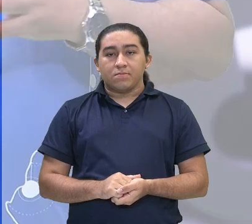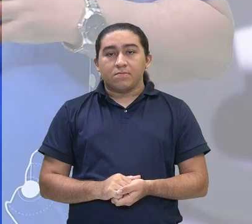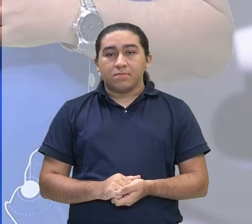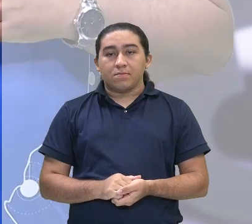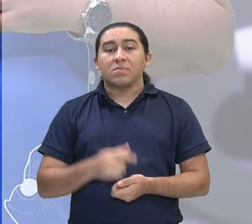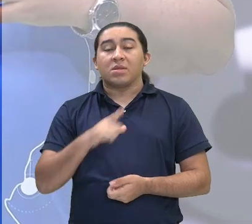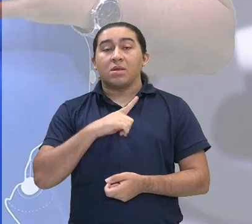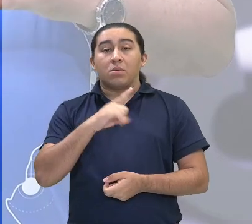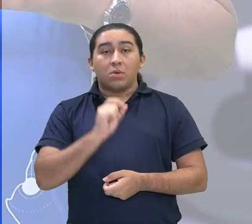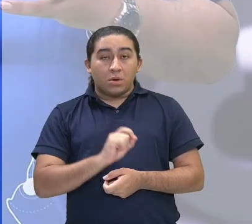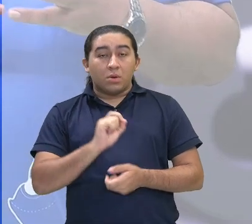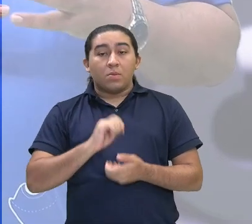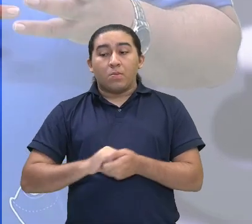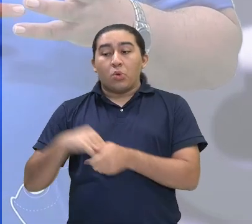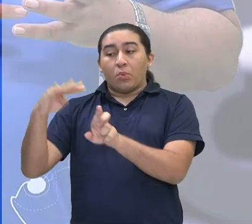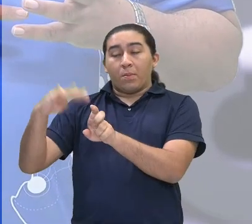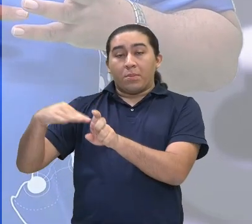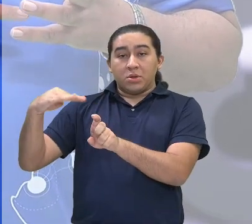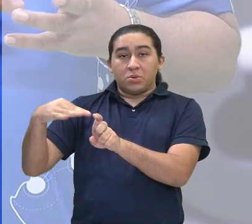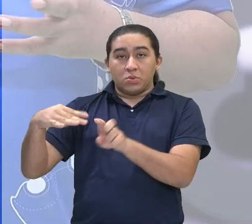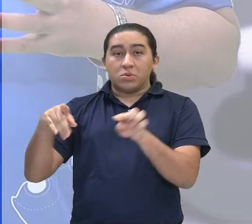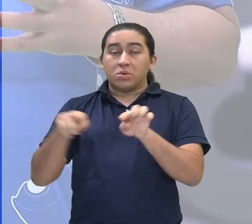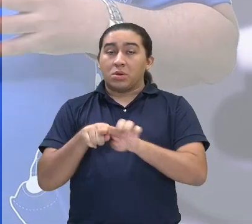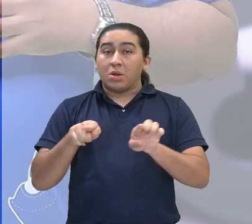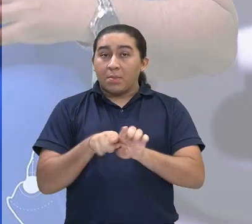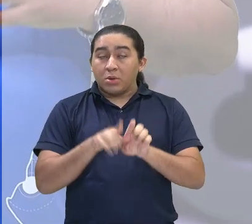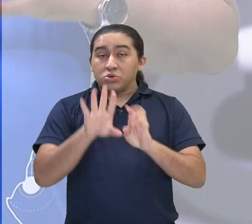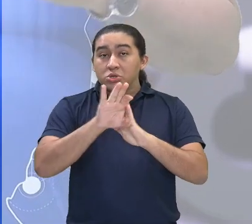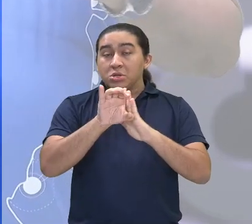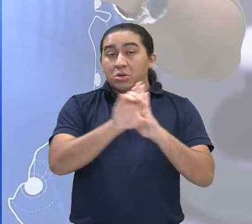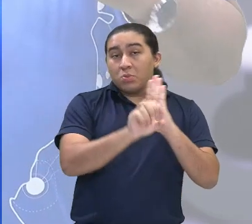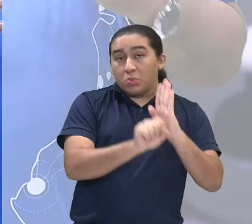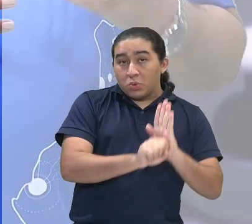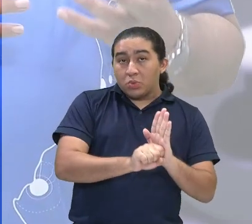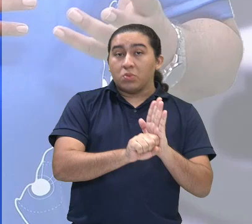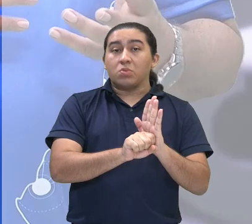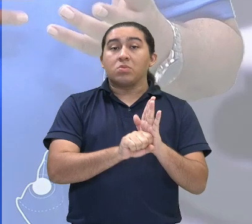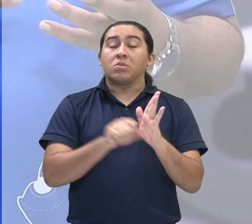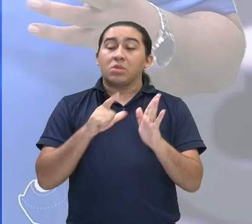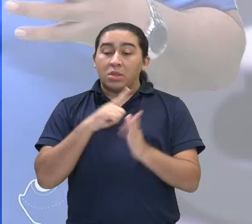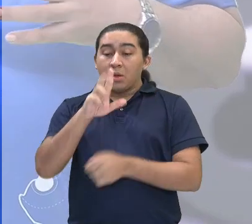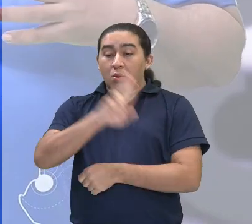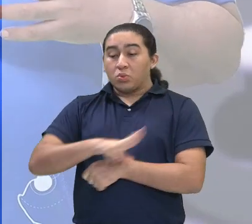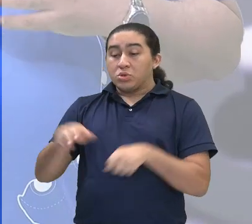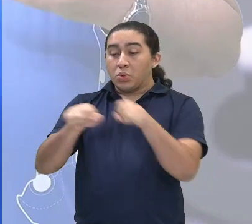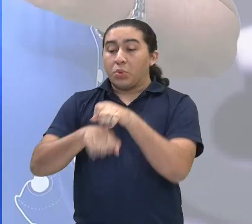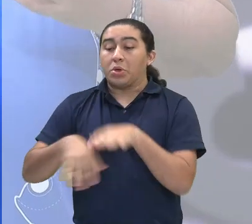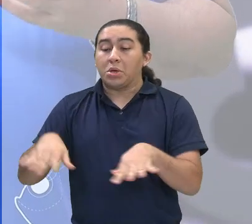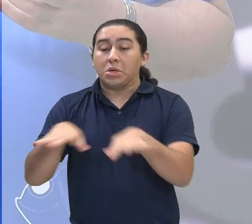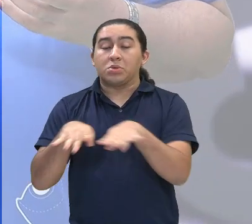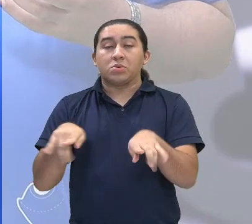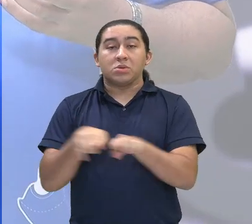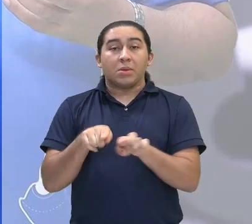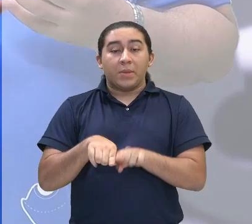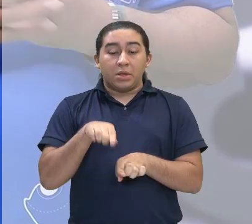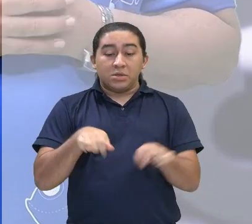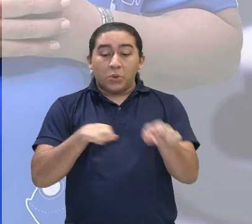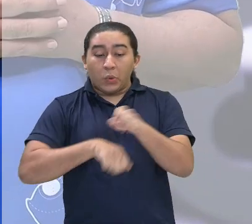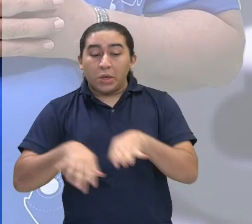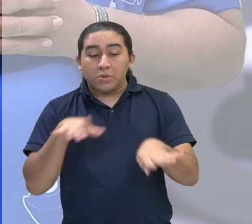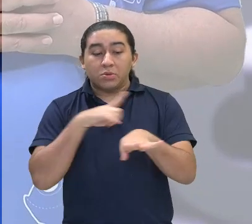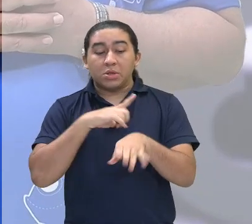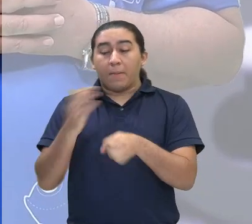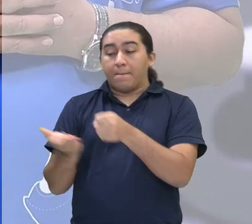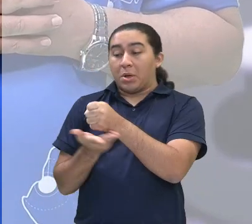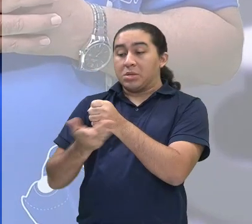O mito, o símbolo, ele é usado no rito. O rito, que por sua vez tem suas